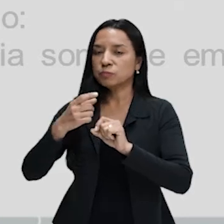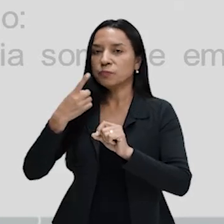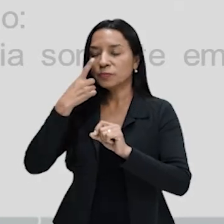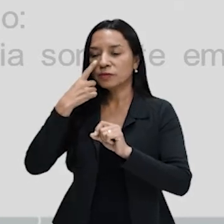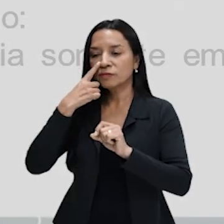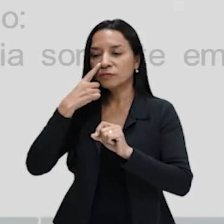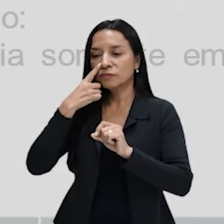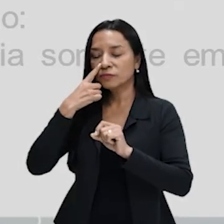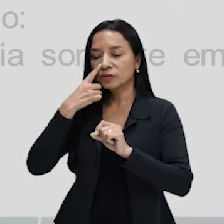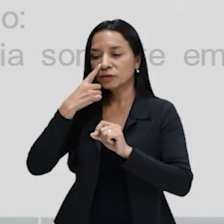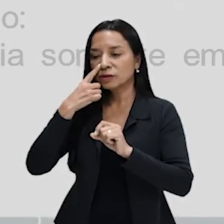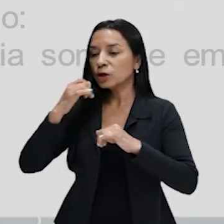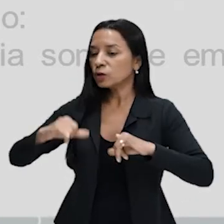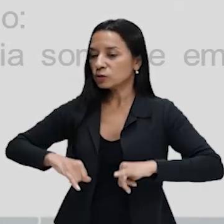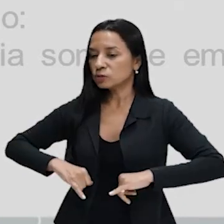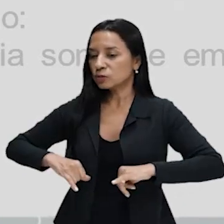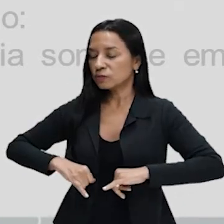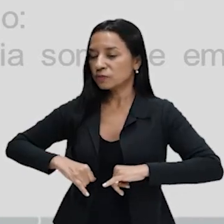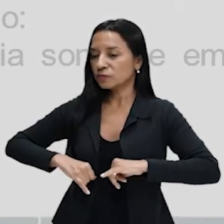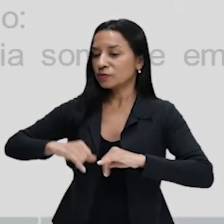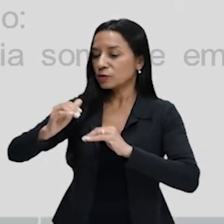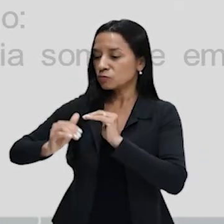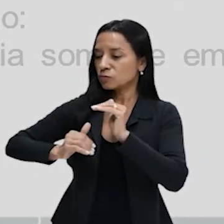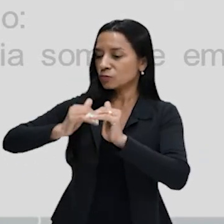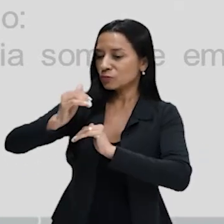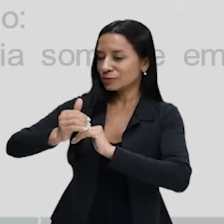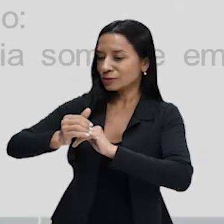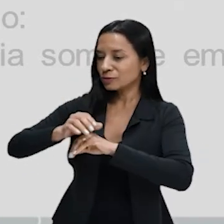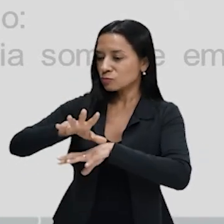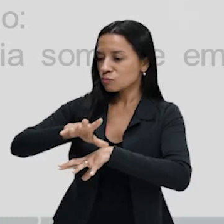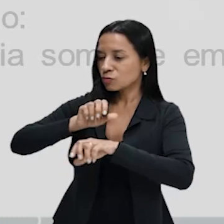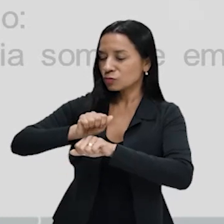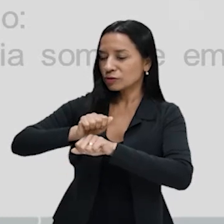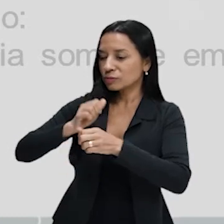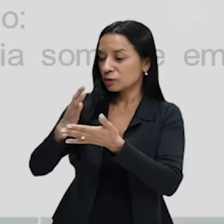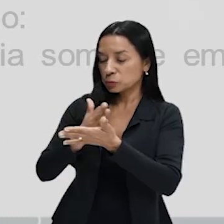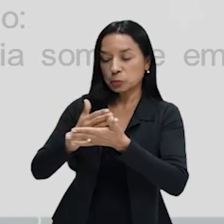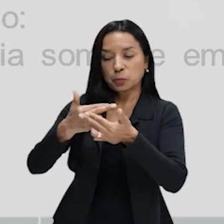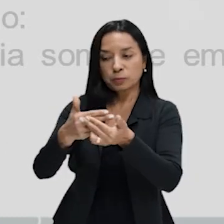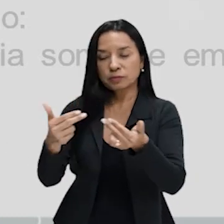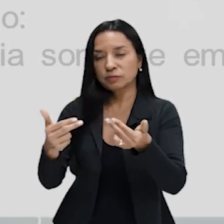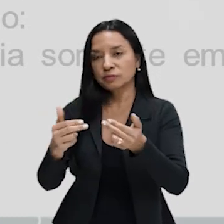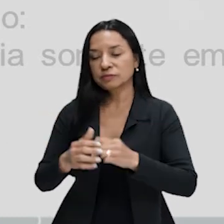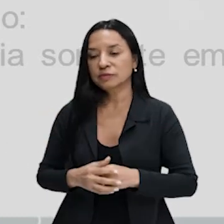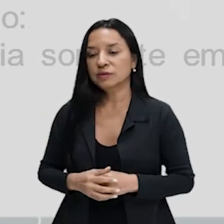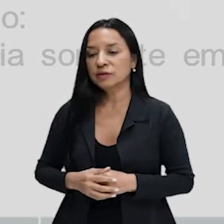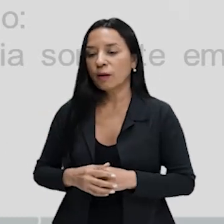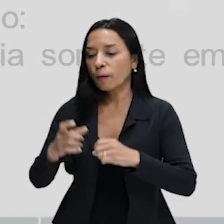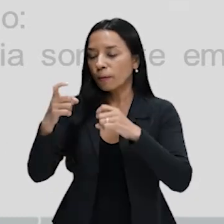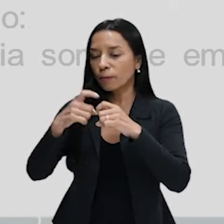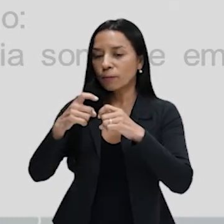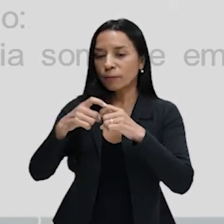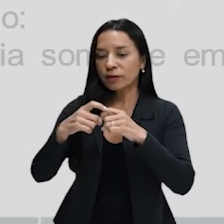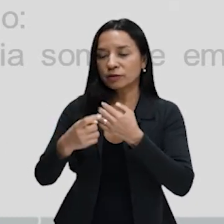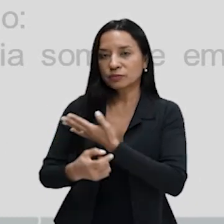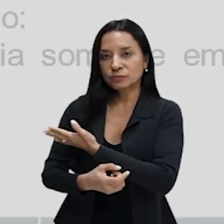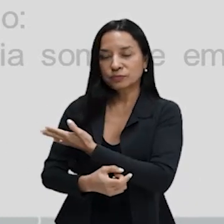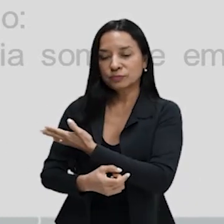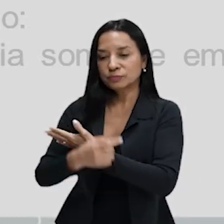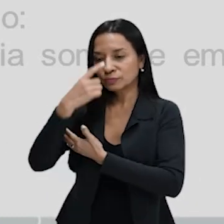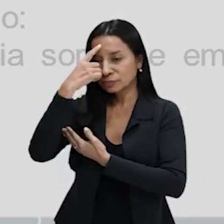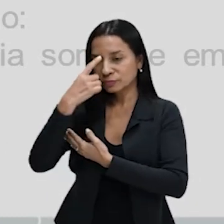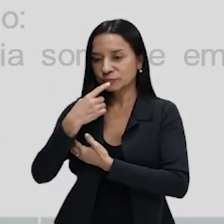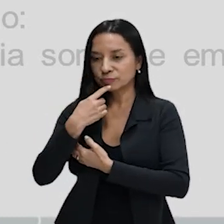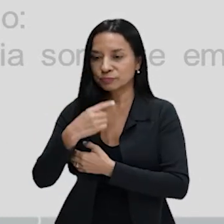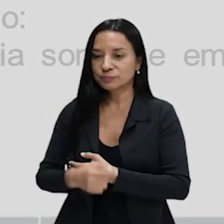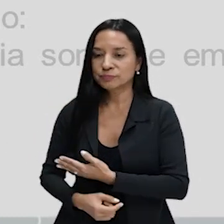de infecção, ou seja, ela está contaminada com alguma coisa. Então, o médico húngaro